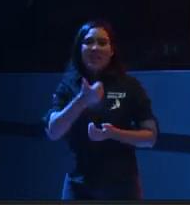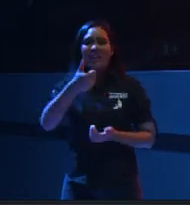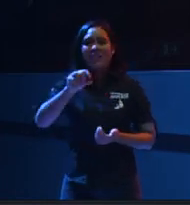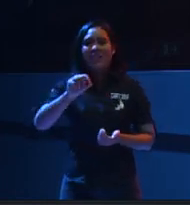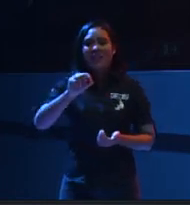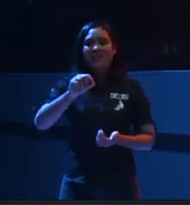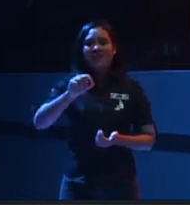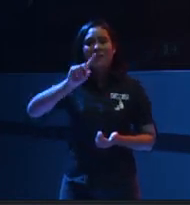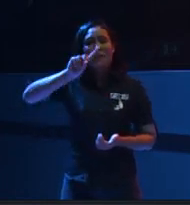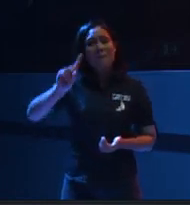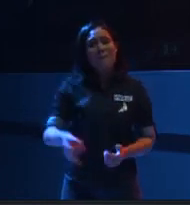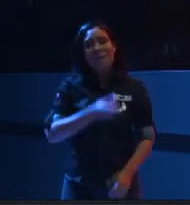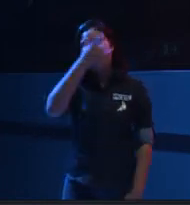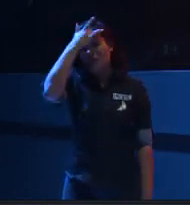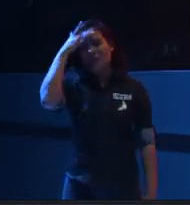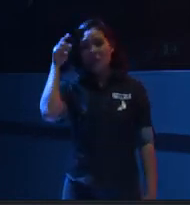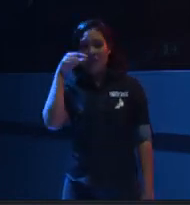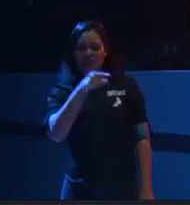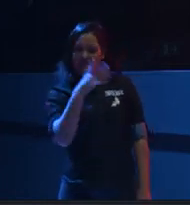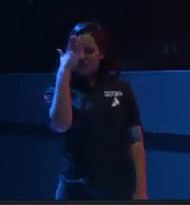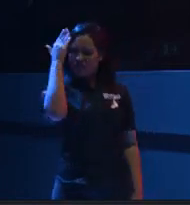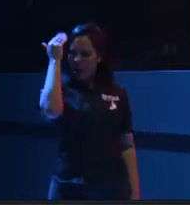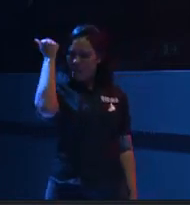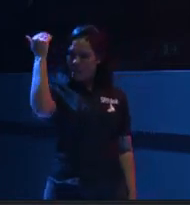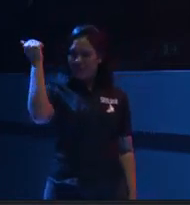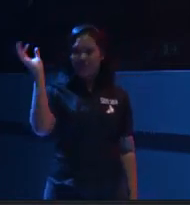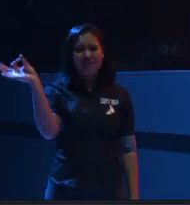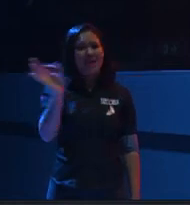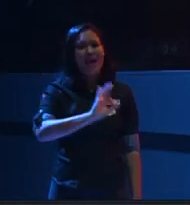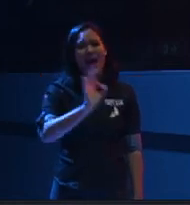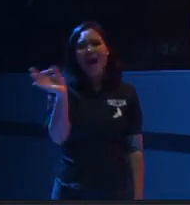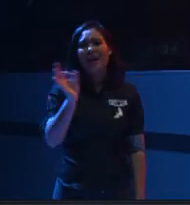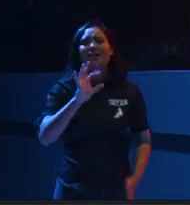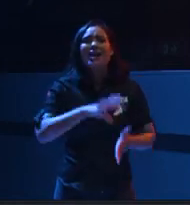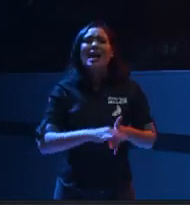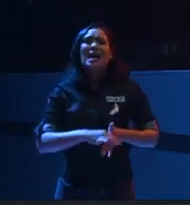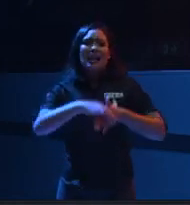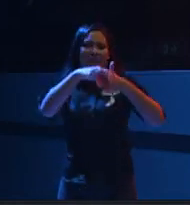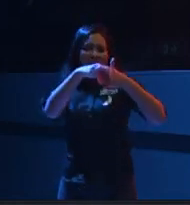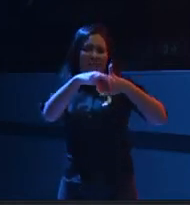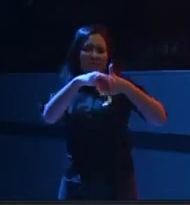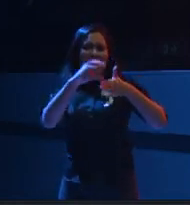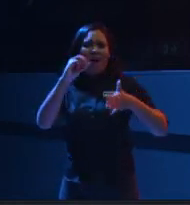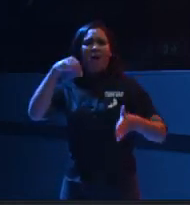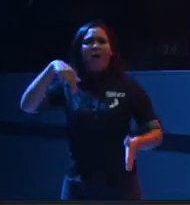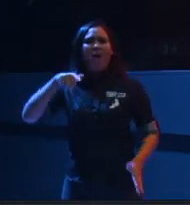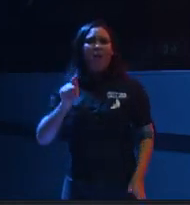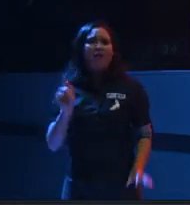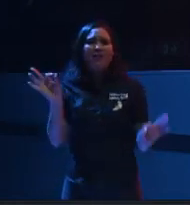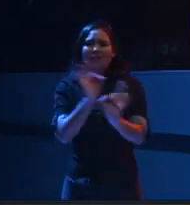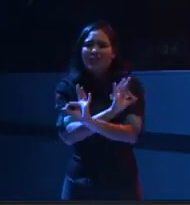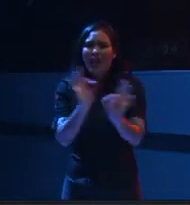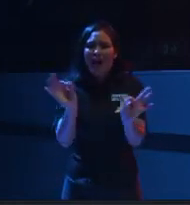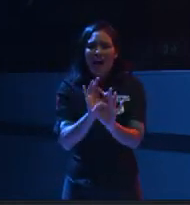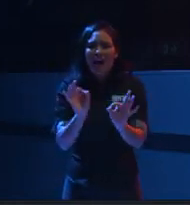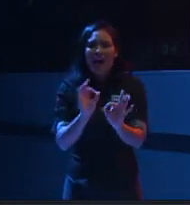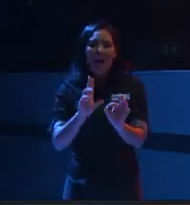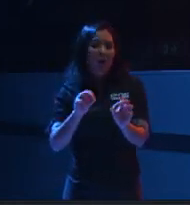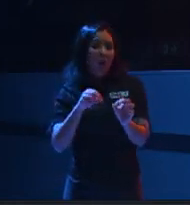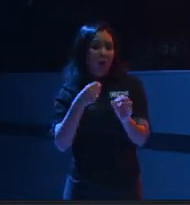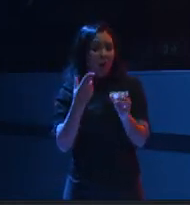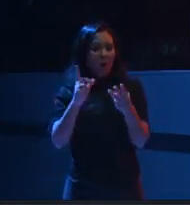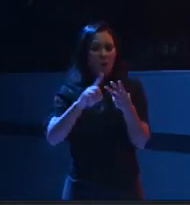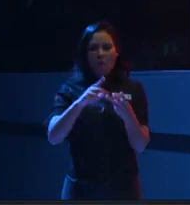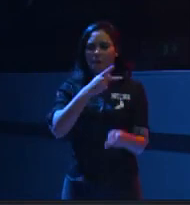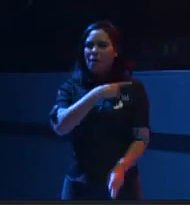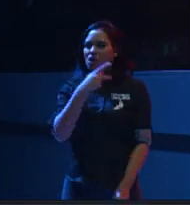não era o líderes de ONGs não era o pastores de grandes igrejas não é